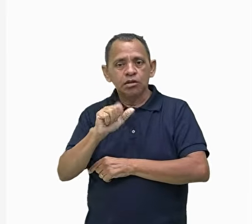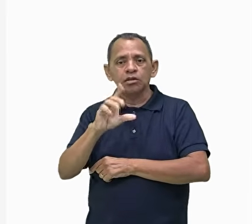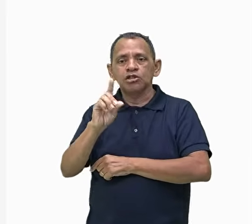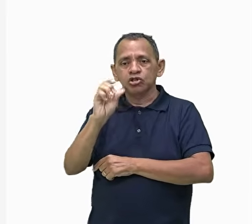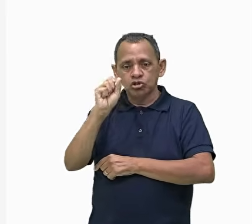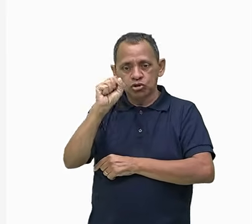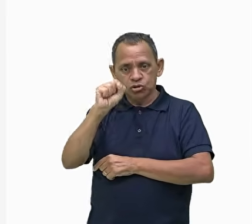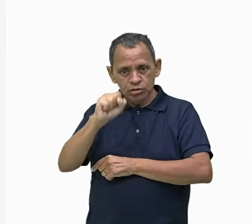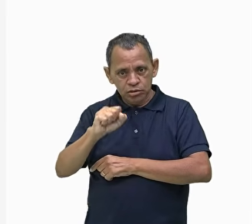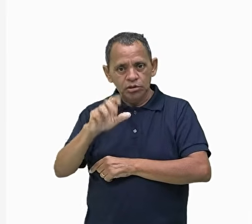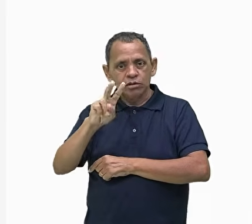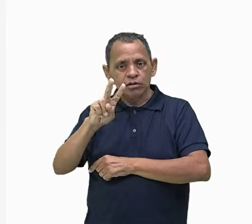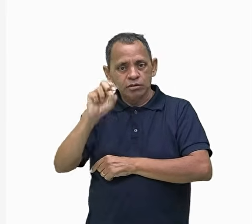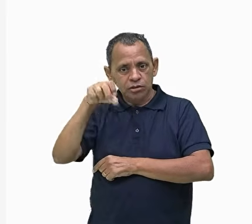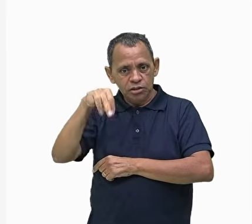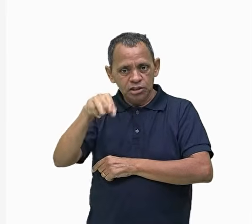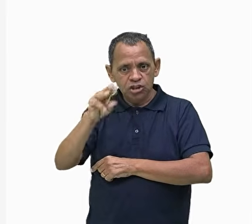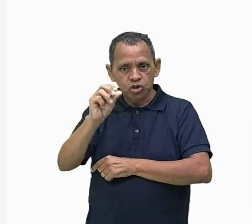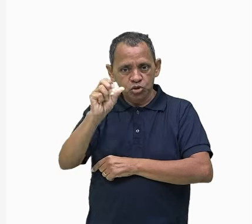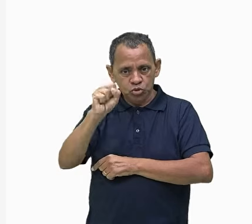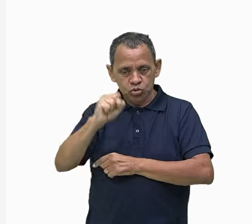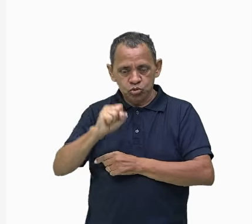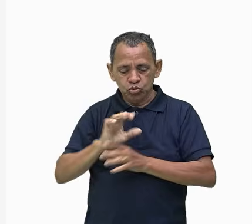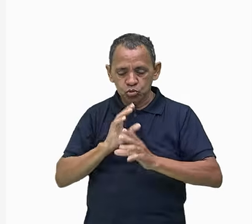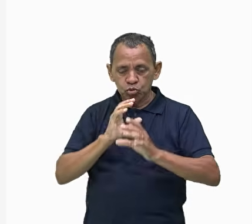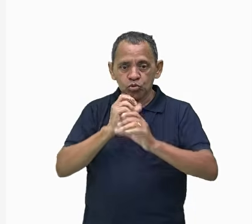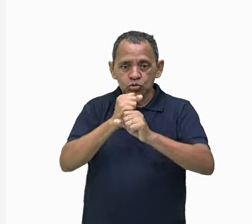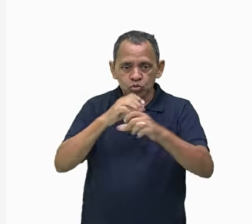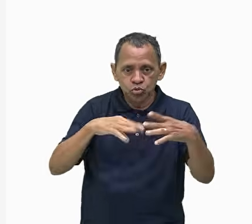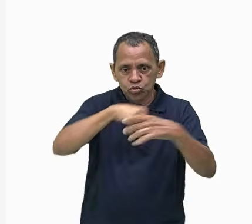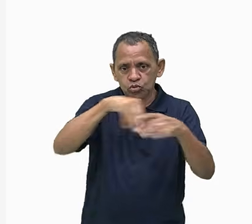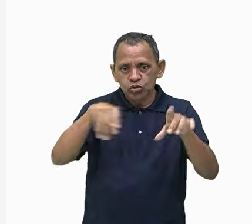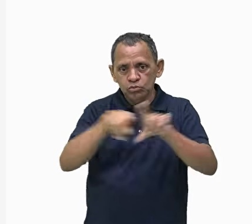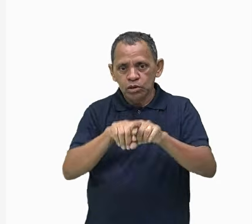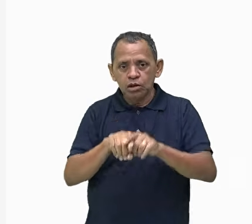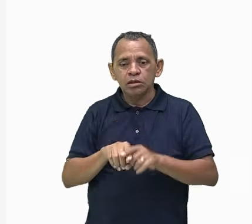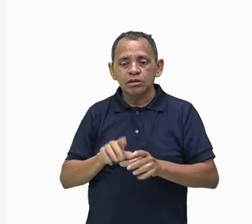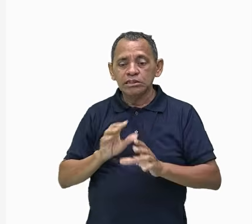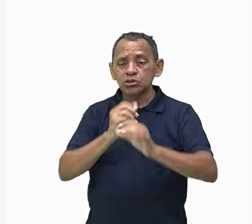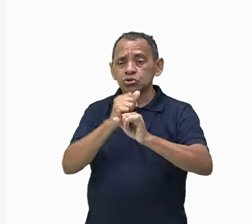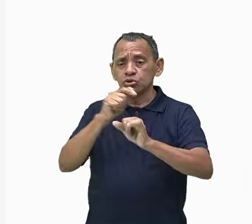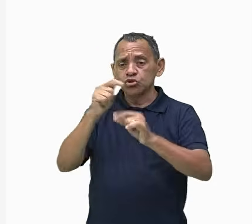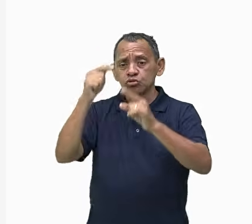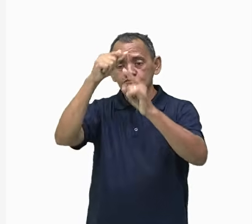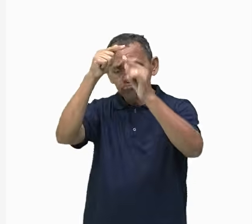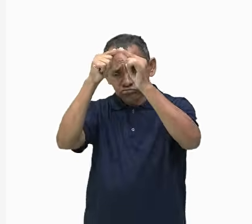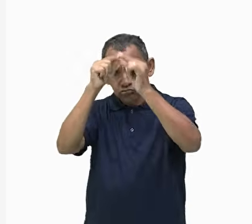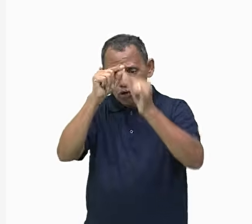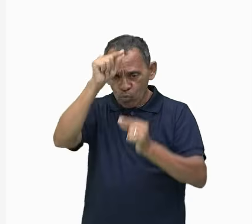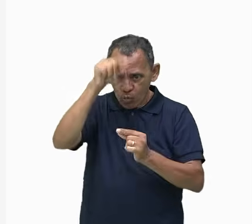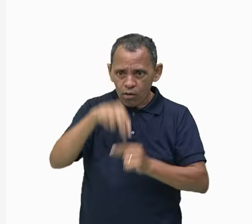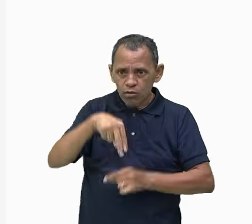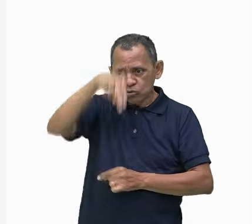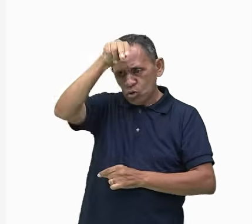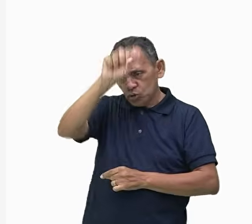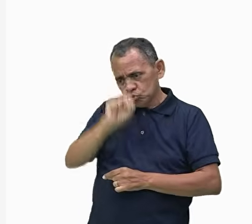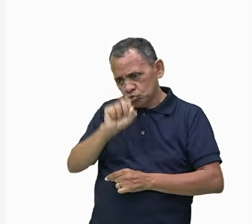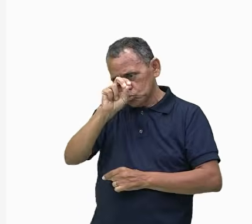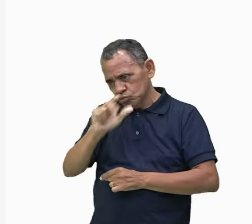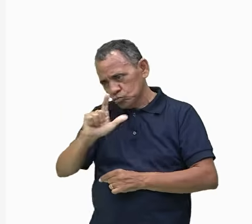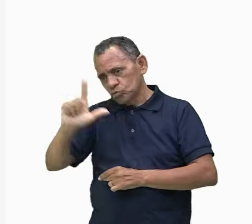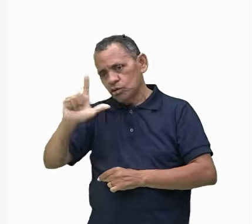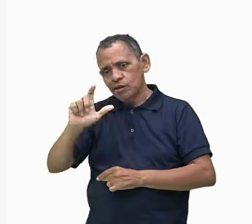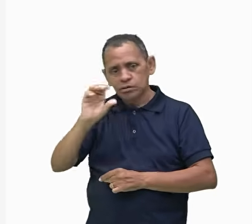todos esses pontos, que vai dar para a gente os cardeais, aí vocês já podem ver melhor, né? O norte, sul, leste, oeste, os